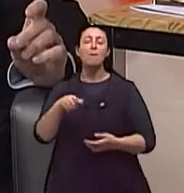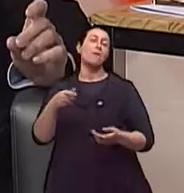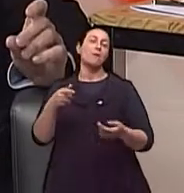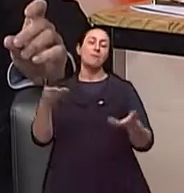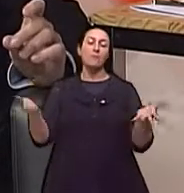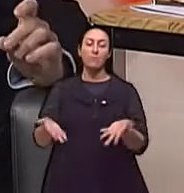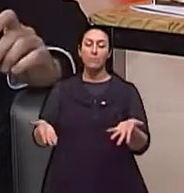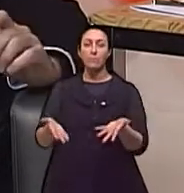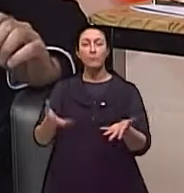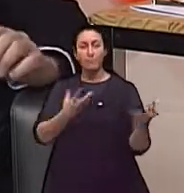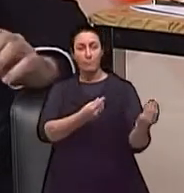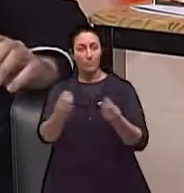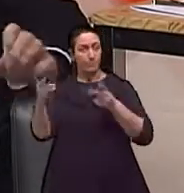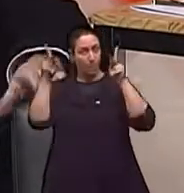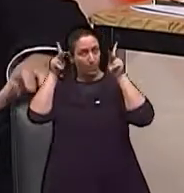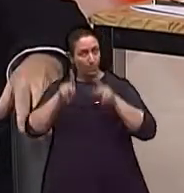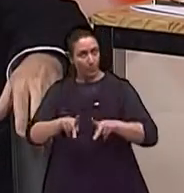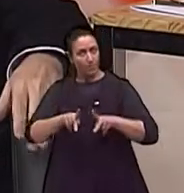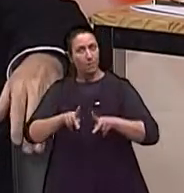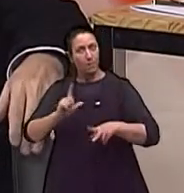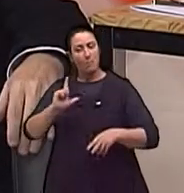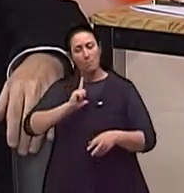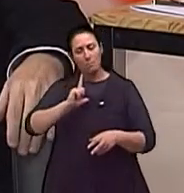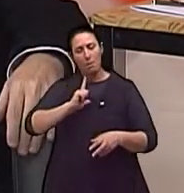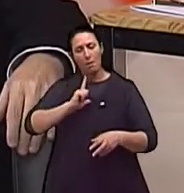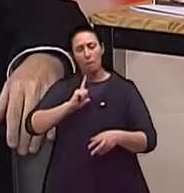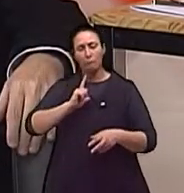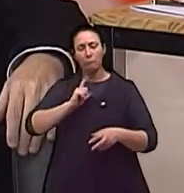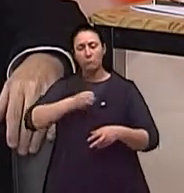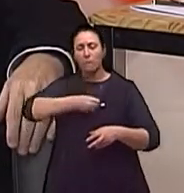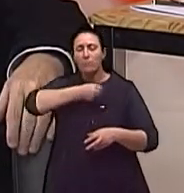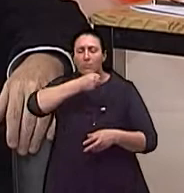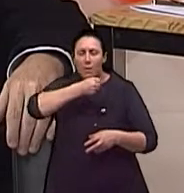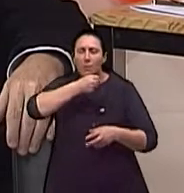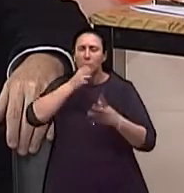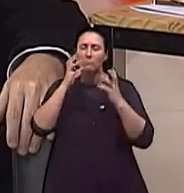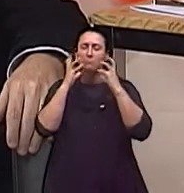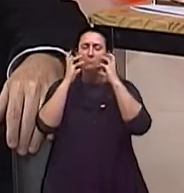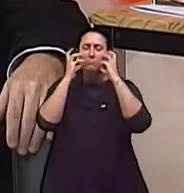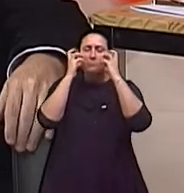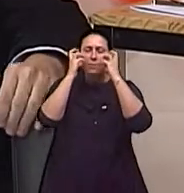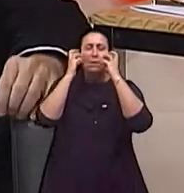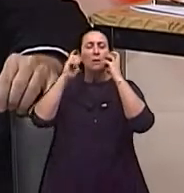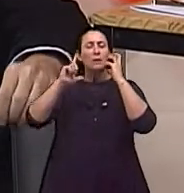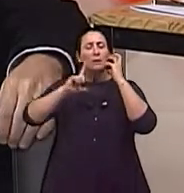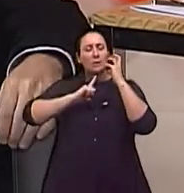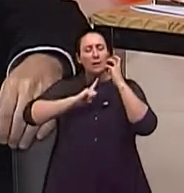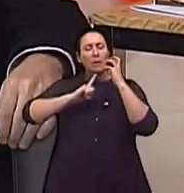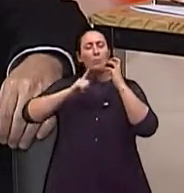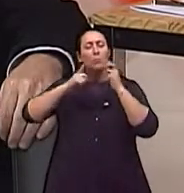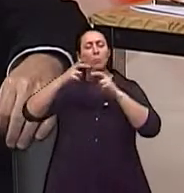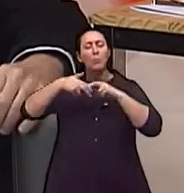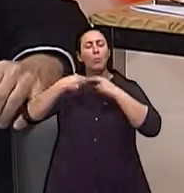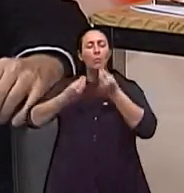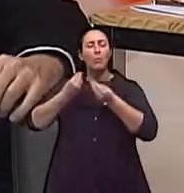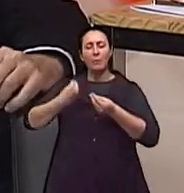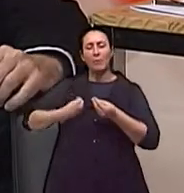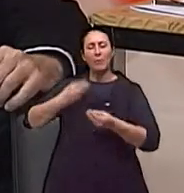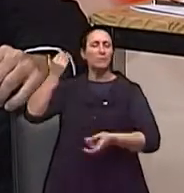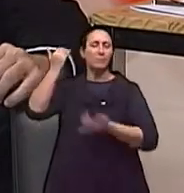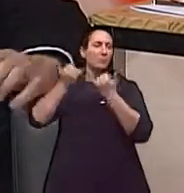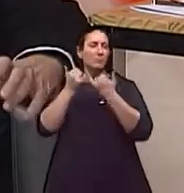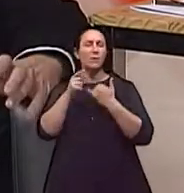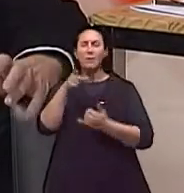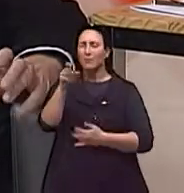tende a envelhecer como viveu né então a aquela premissa que o velho é chato que